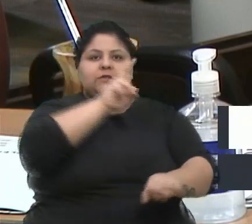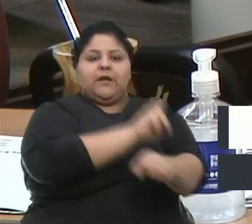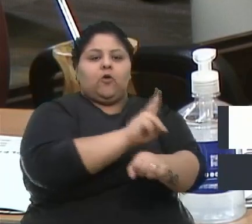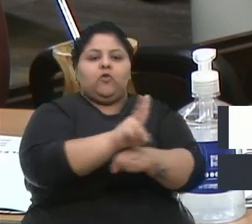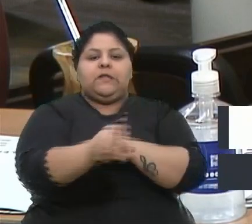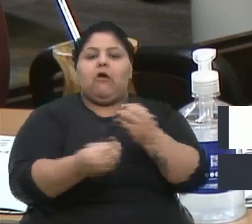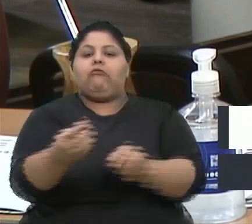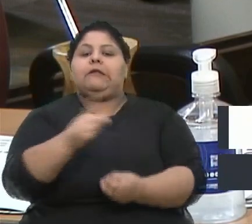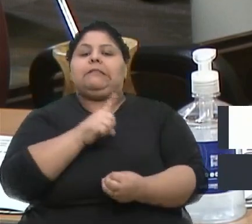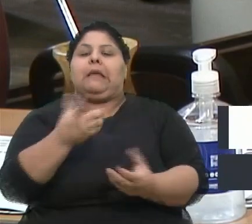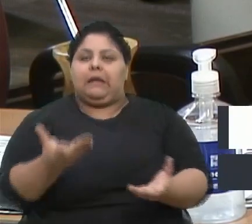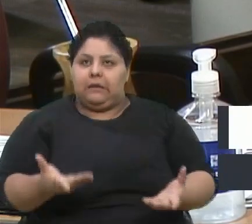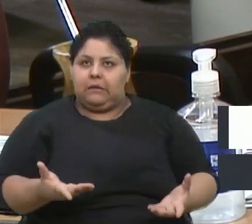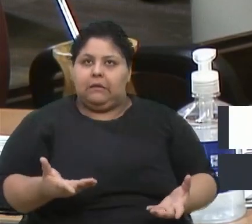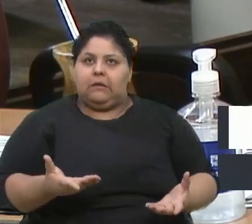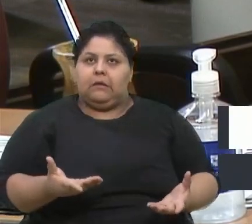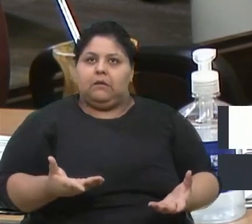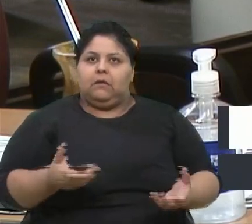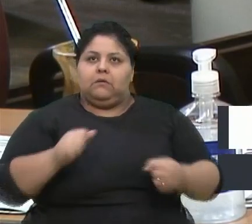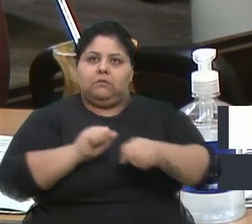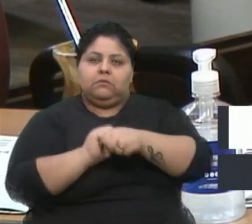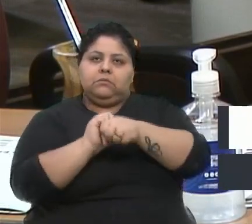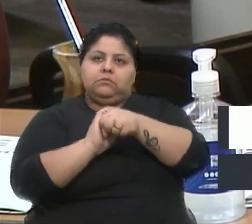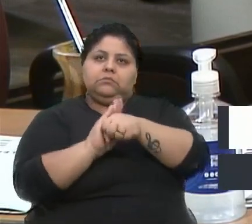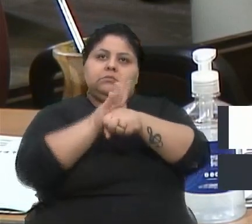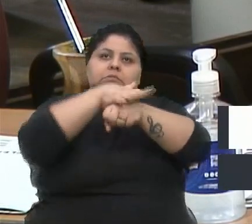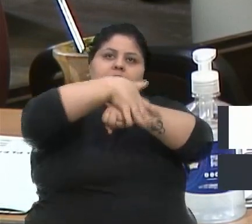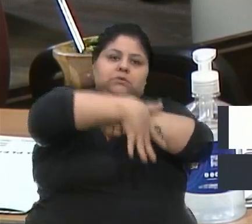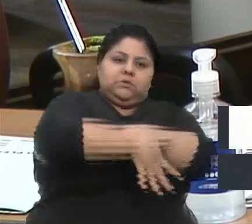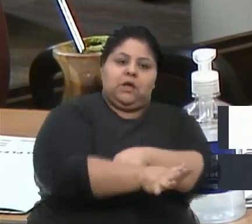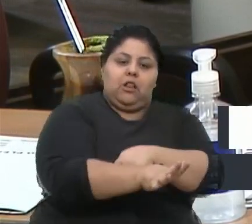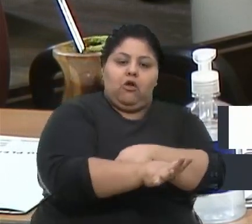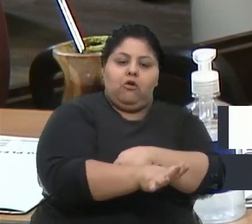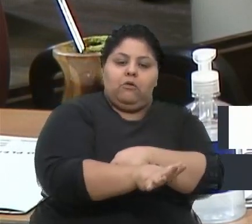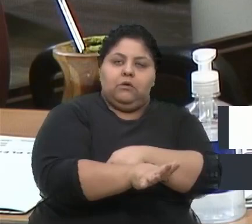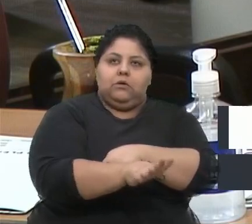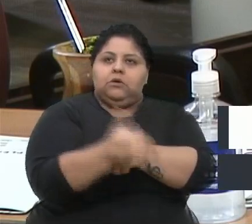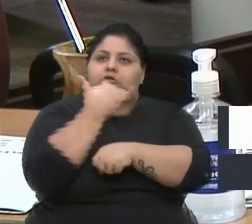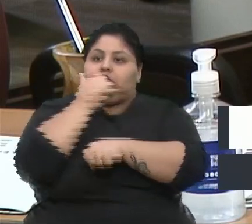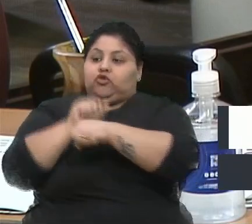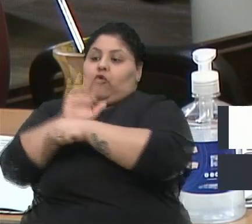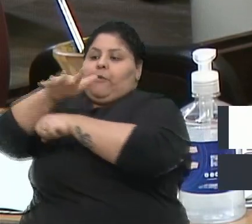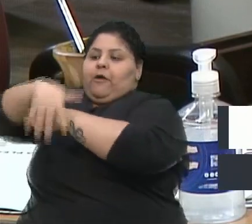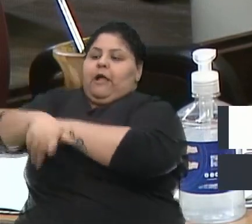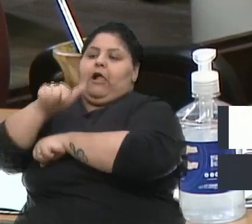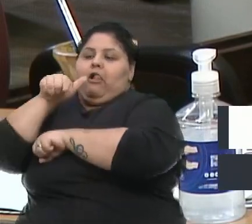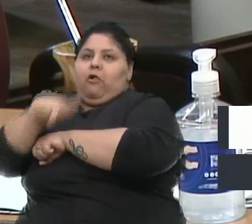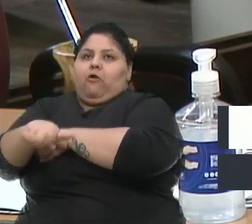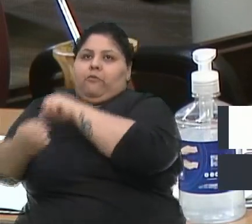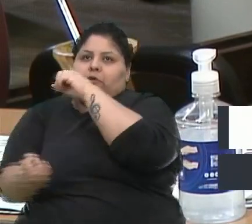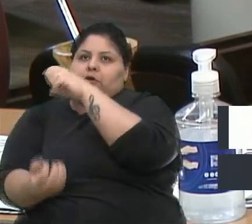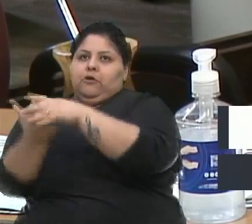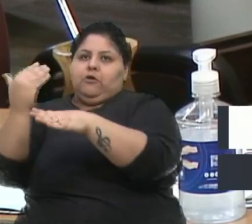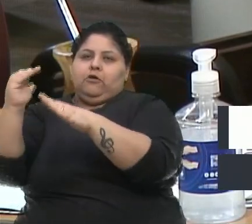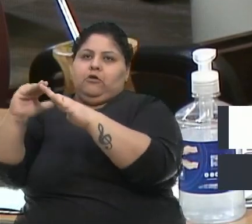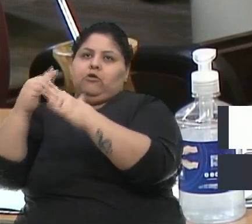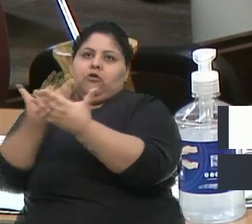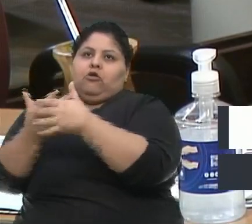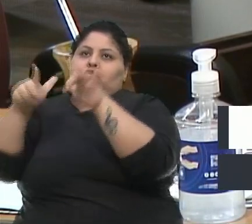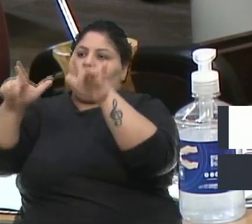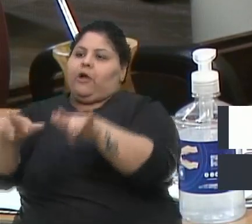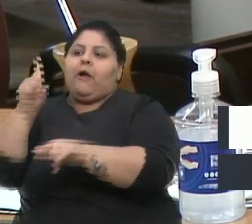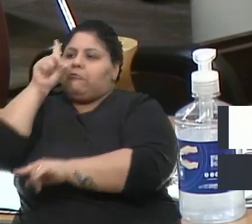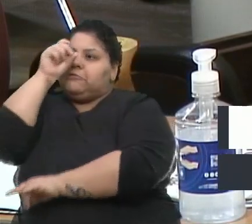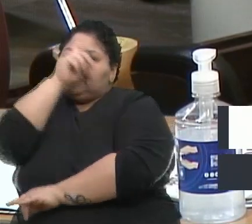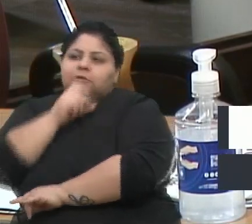tem. Galópolis, foi colocado lá o colégio, num lugar insalubre, para o esporte até que tudo bem,